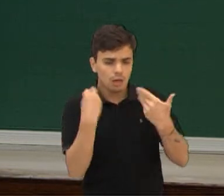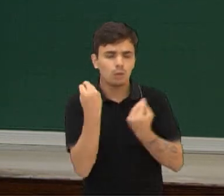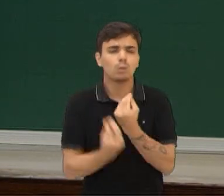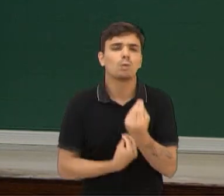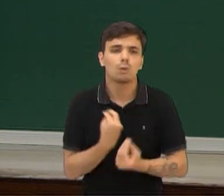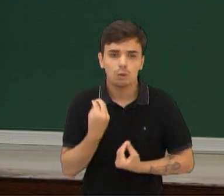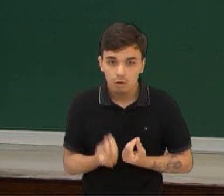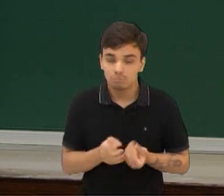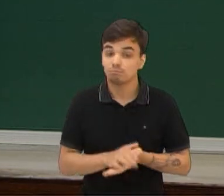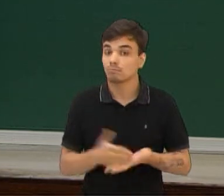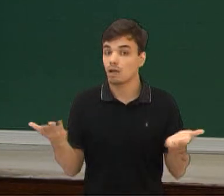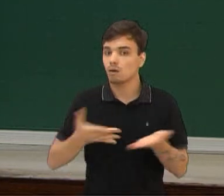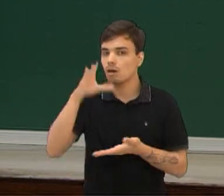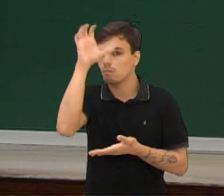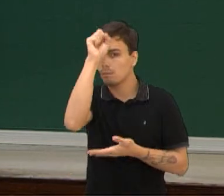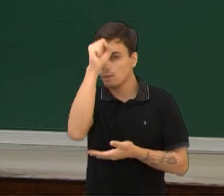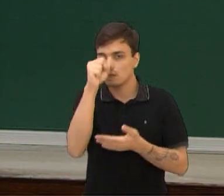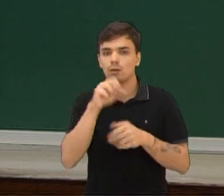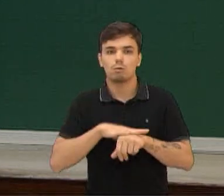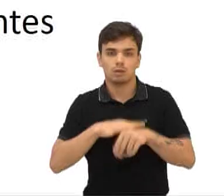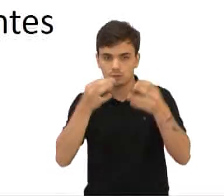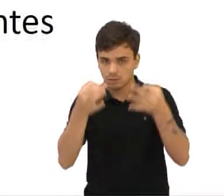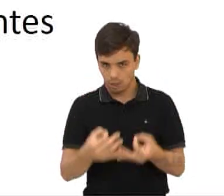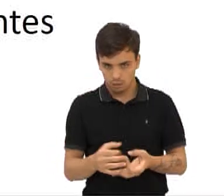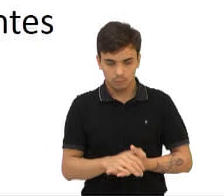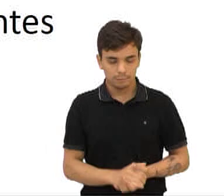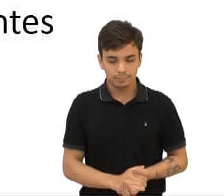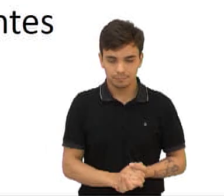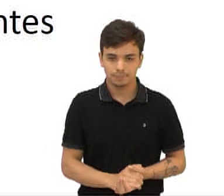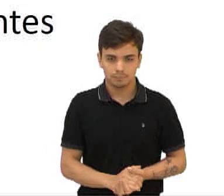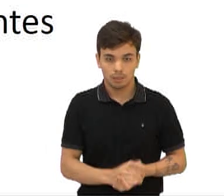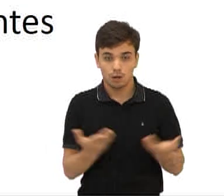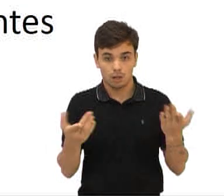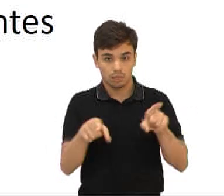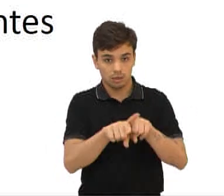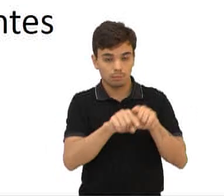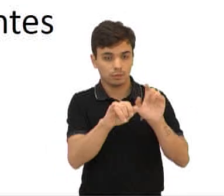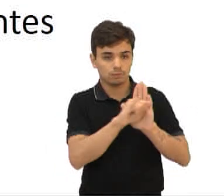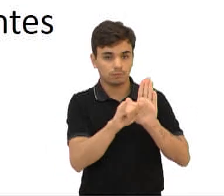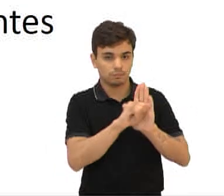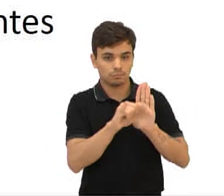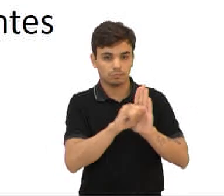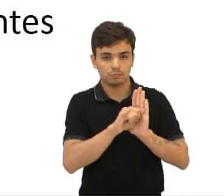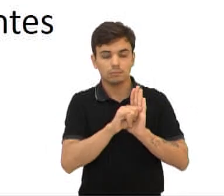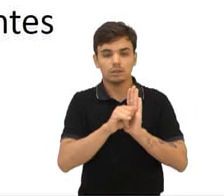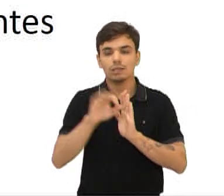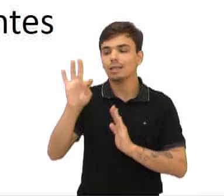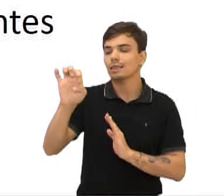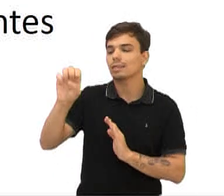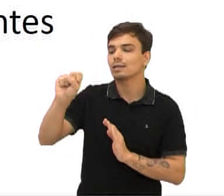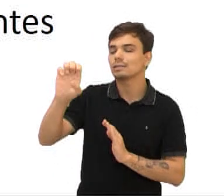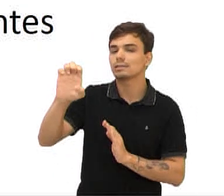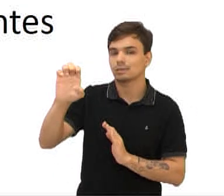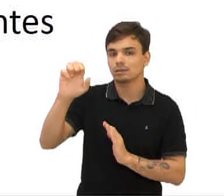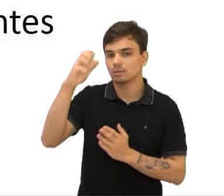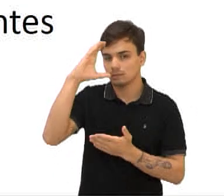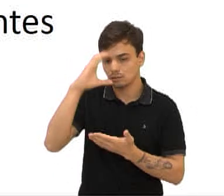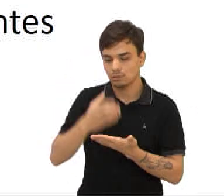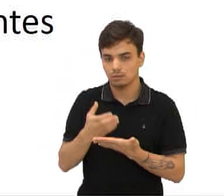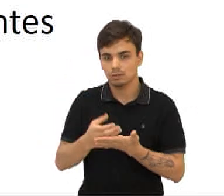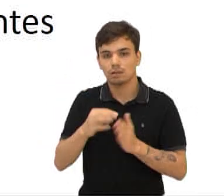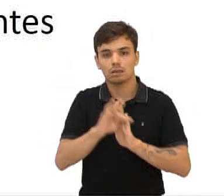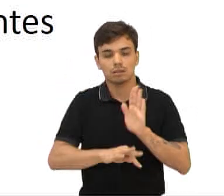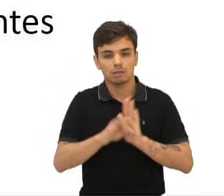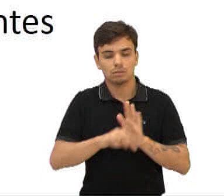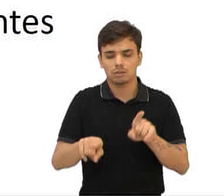da gente aprender, tá bom? O que mais? Vamos identificar a tese de um texto. Vamos estabelecer relação